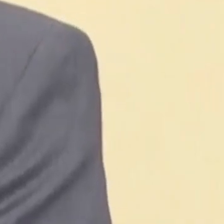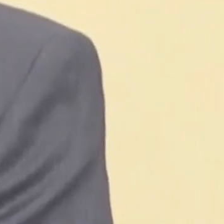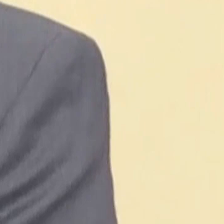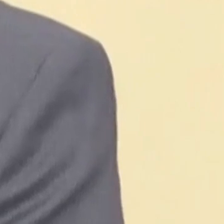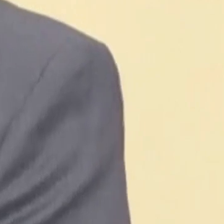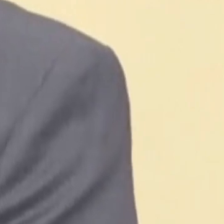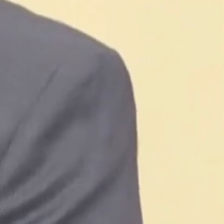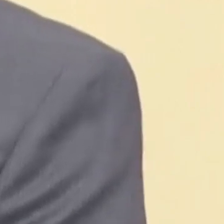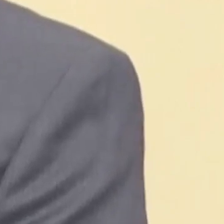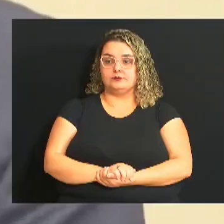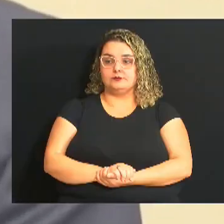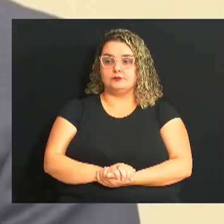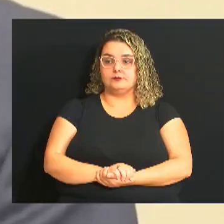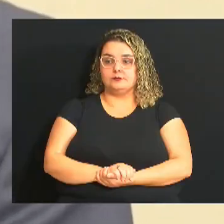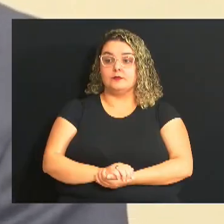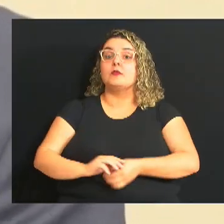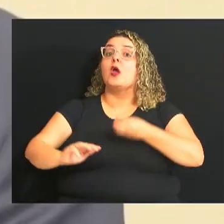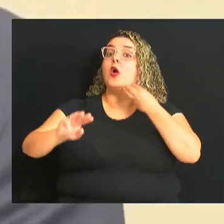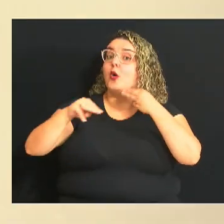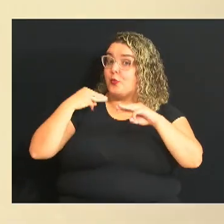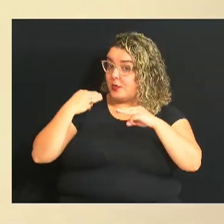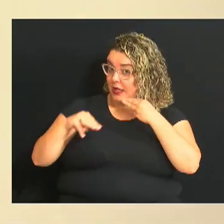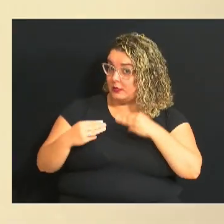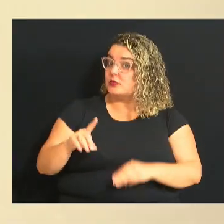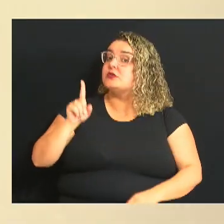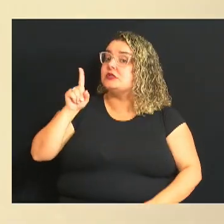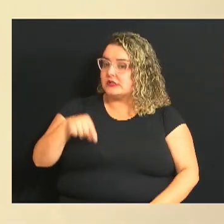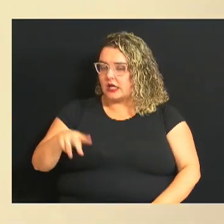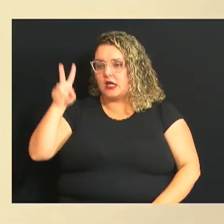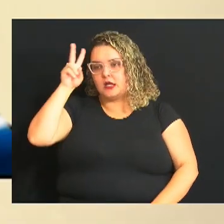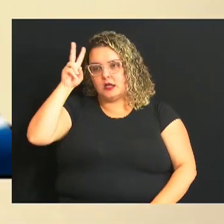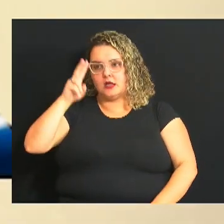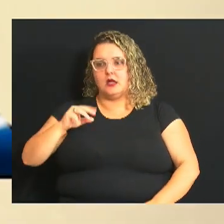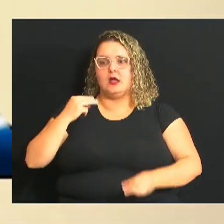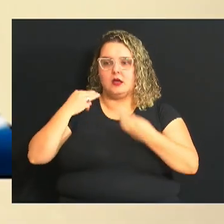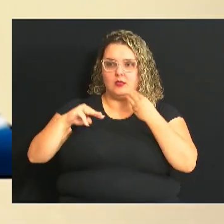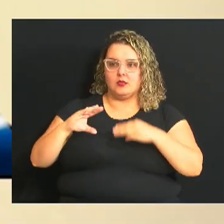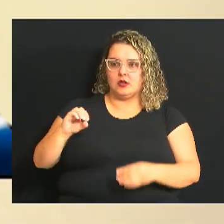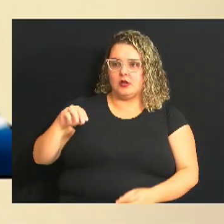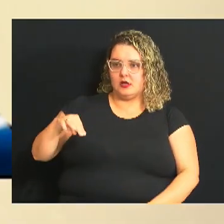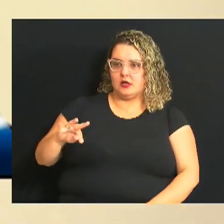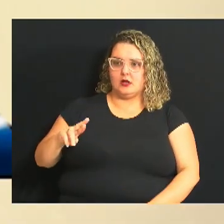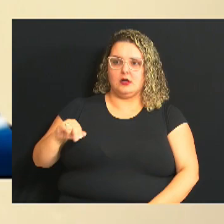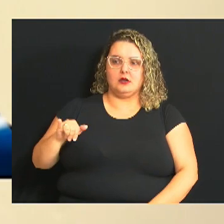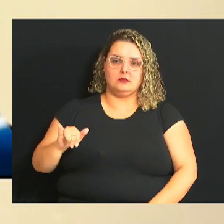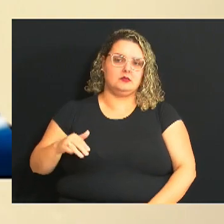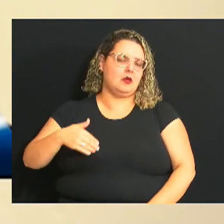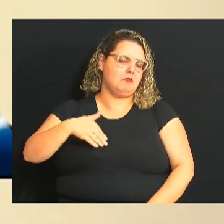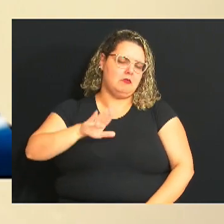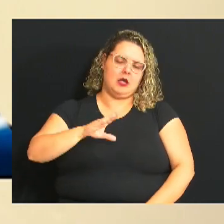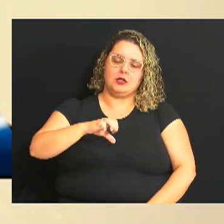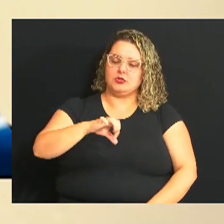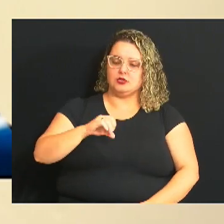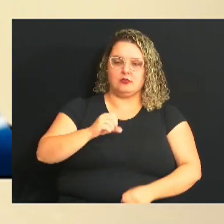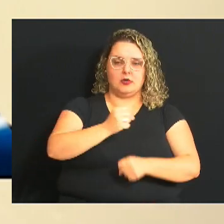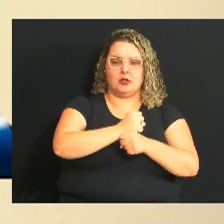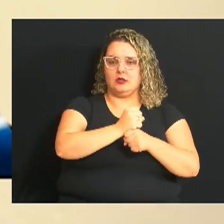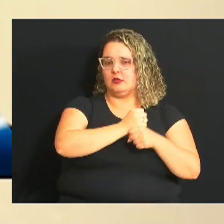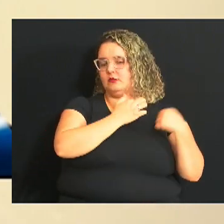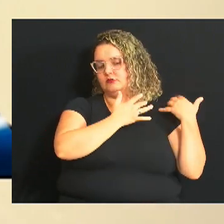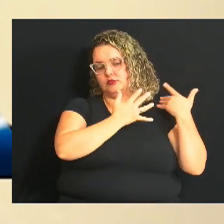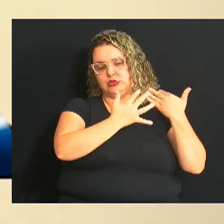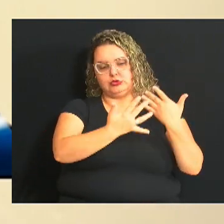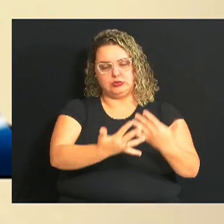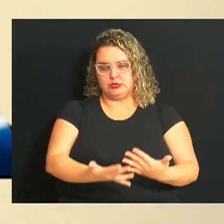Uma música que faz parte da história. A música country já está no Brasil há mais de 90 anos, sendo